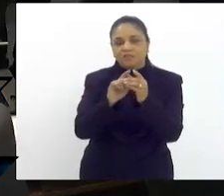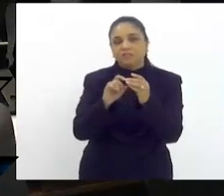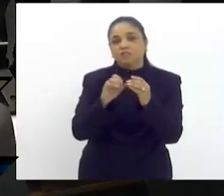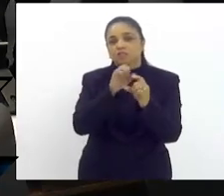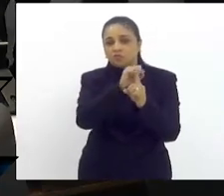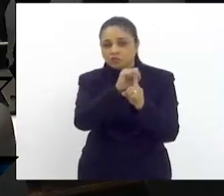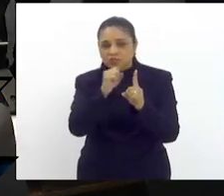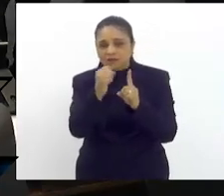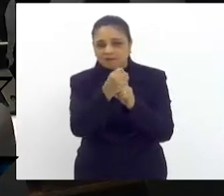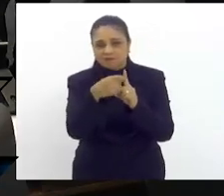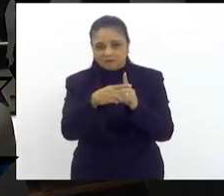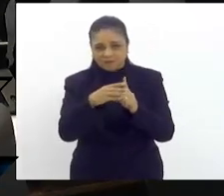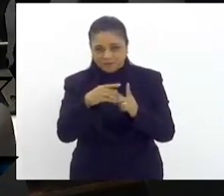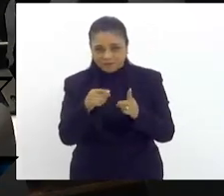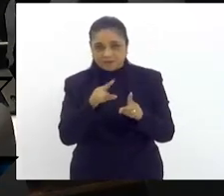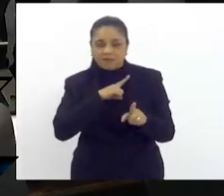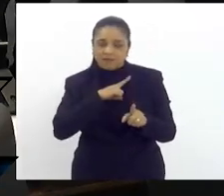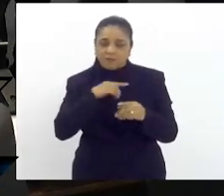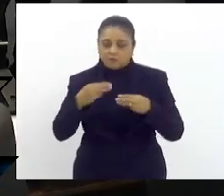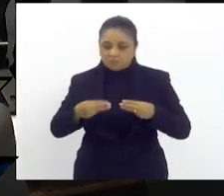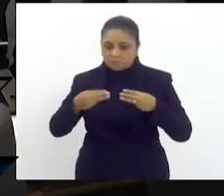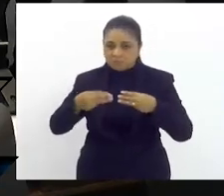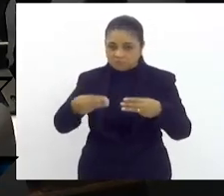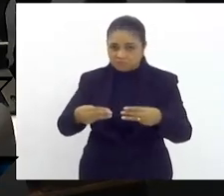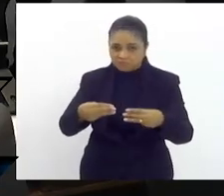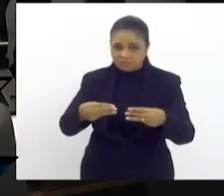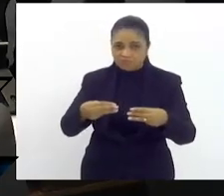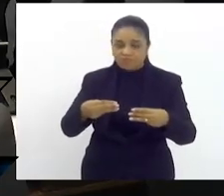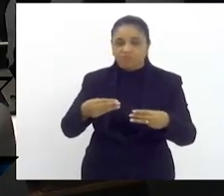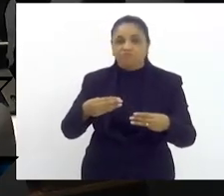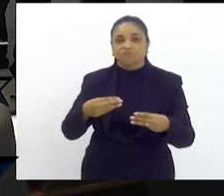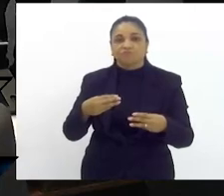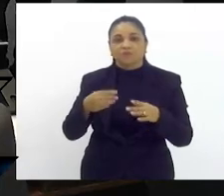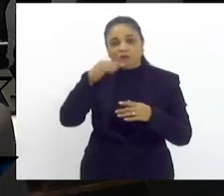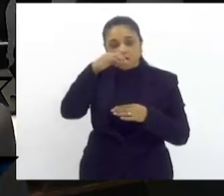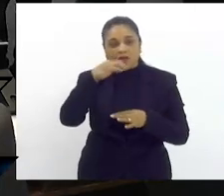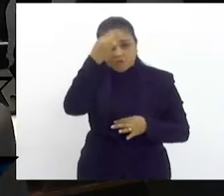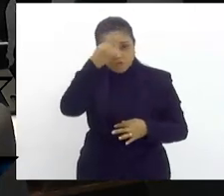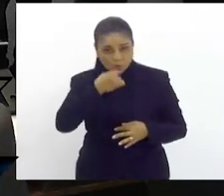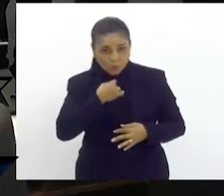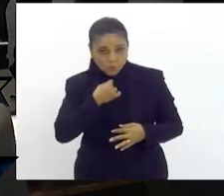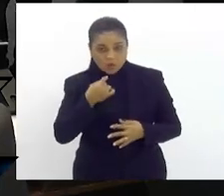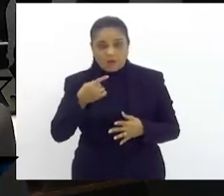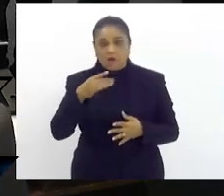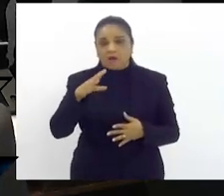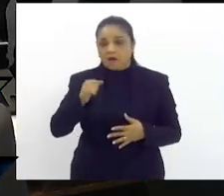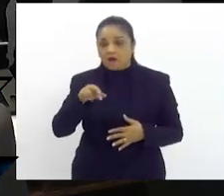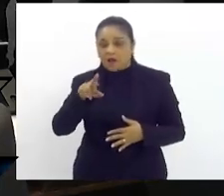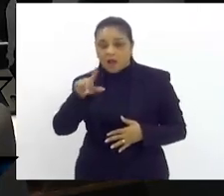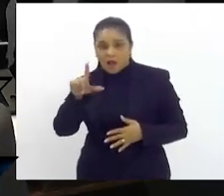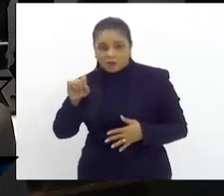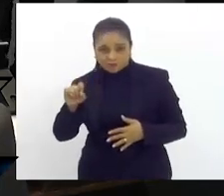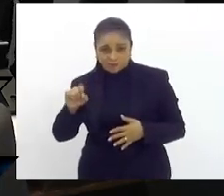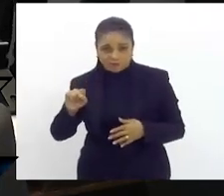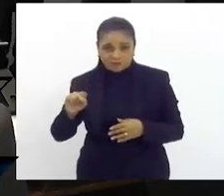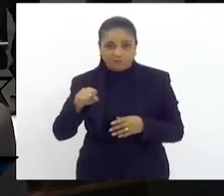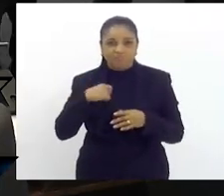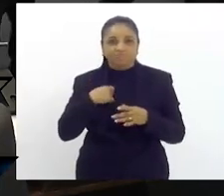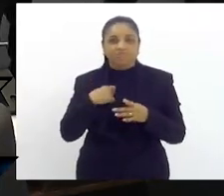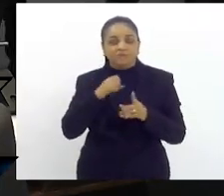na figura do ministro da Previdência Carlos Lupe a vice-presidência da Internacional